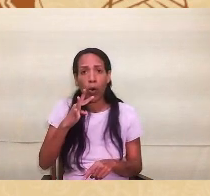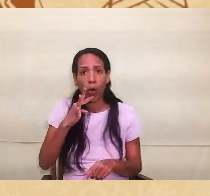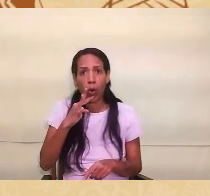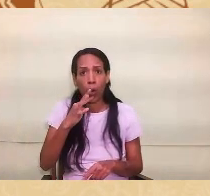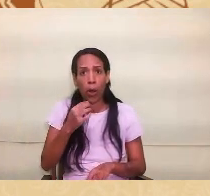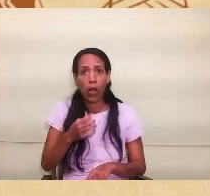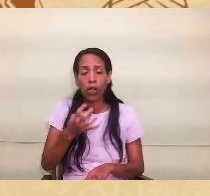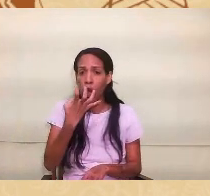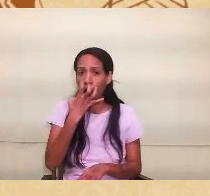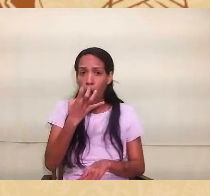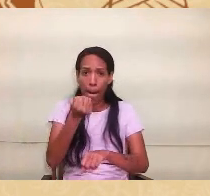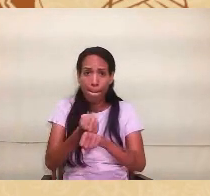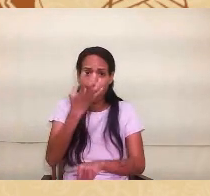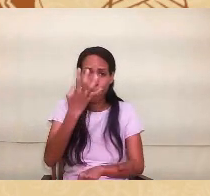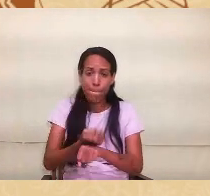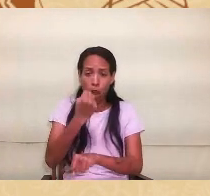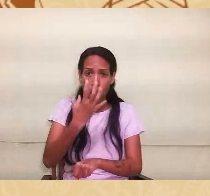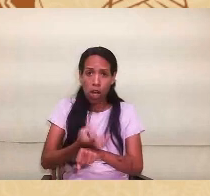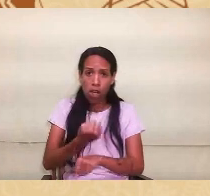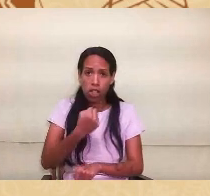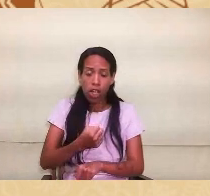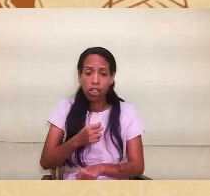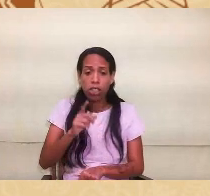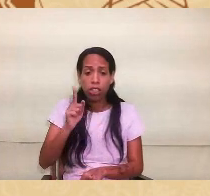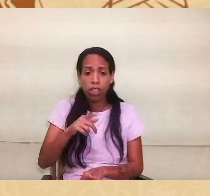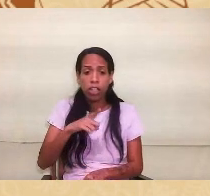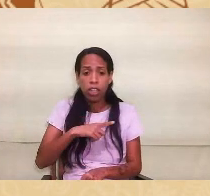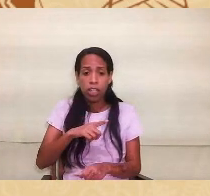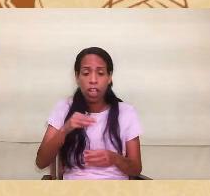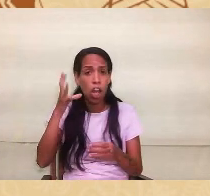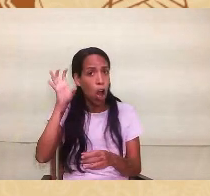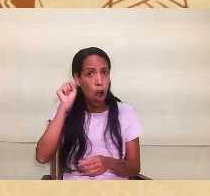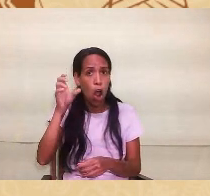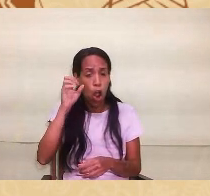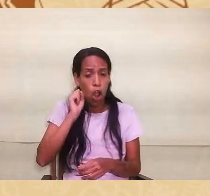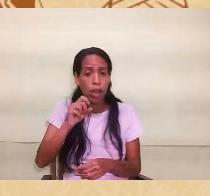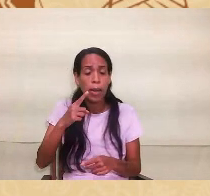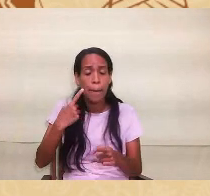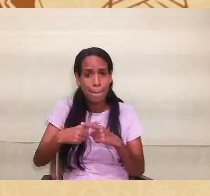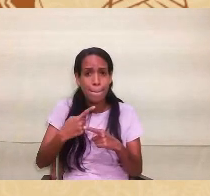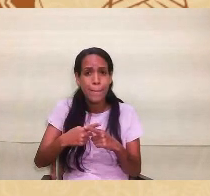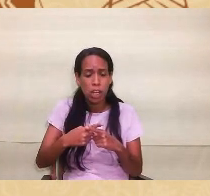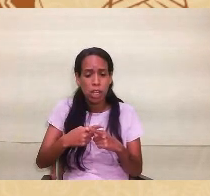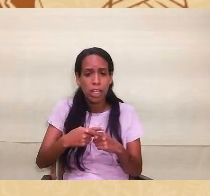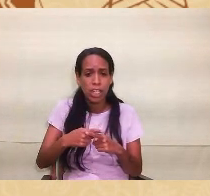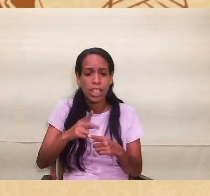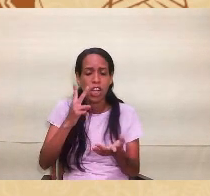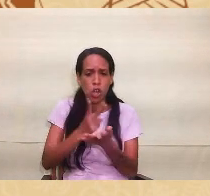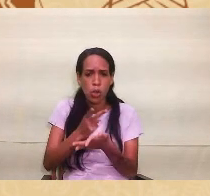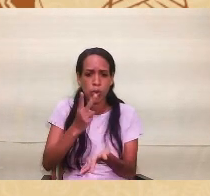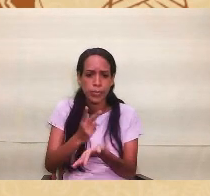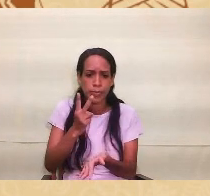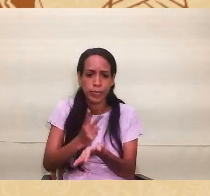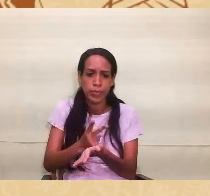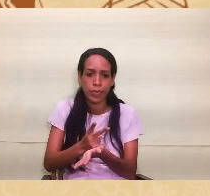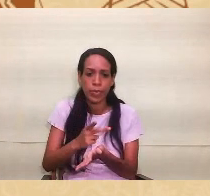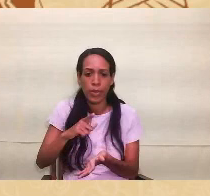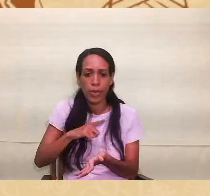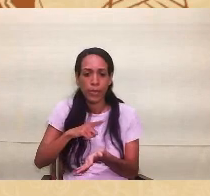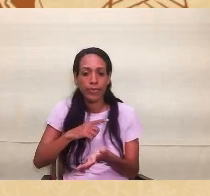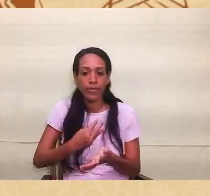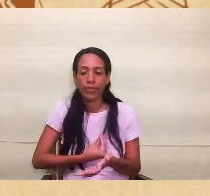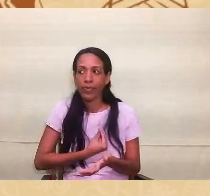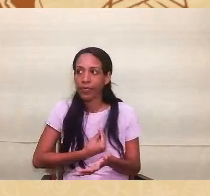que tem Cazé e Maria Lúcia, por favor, escute, porque é a continuação dessa possibilidade